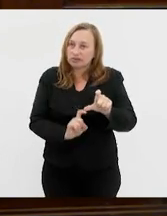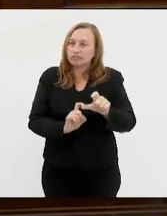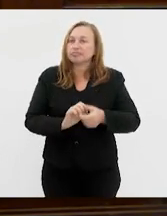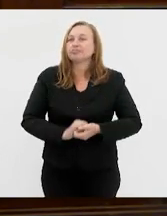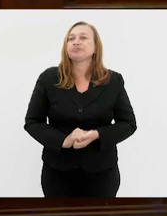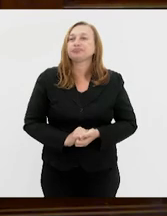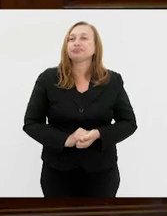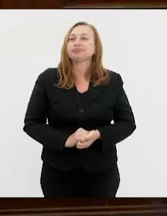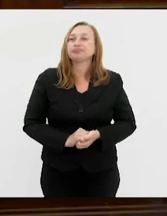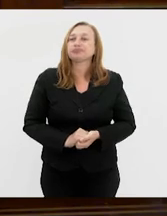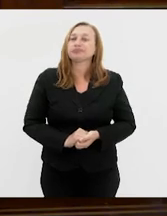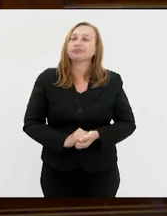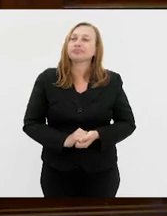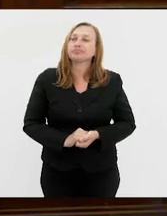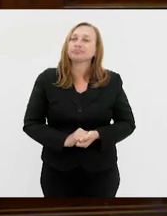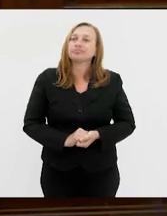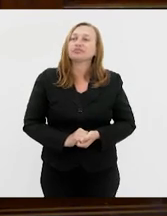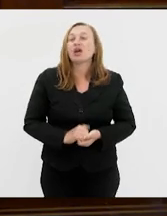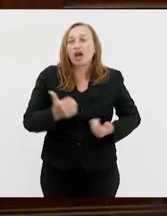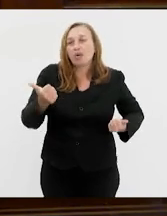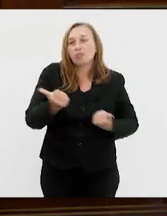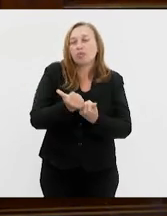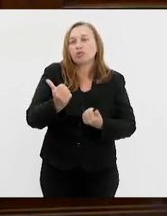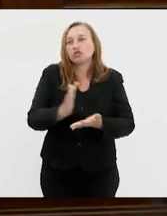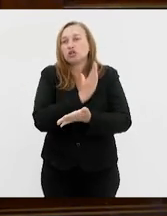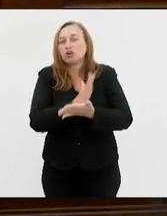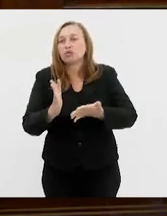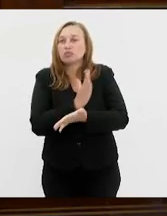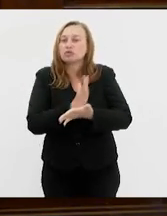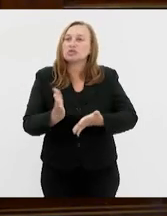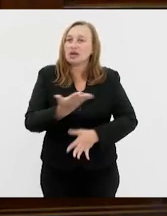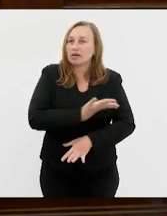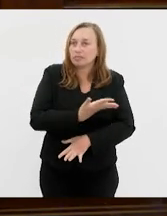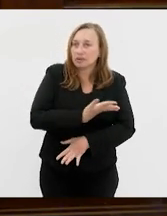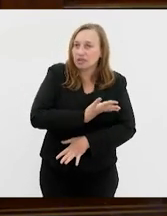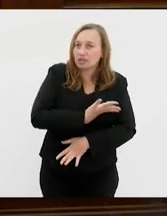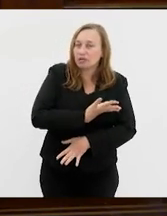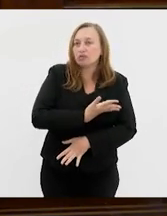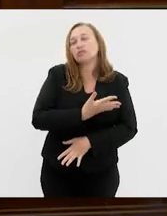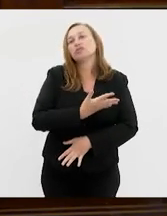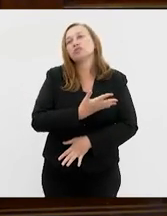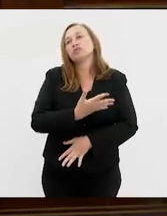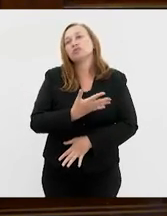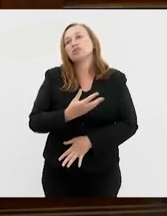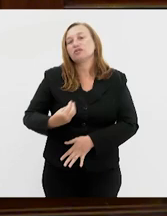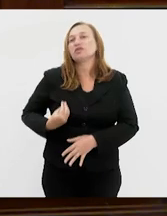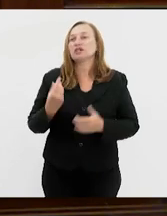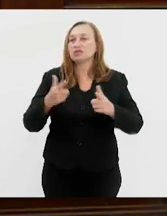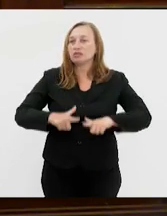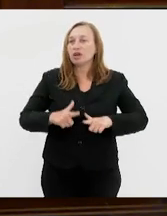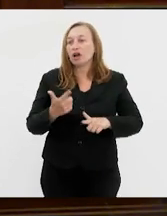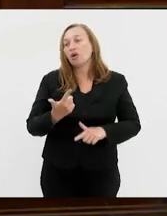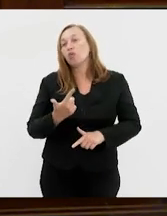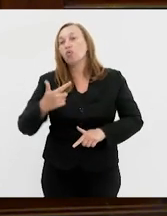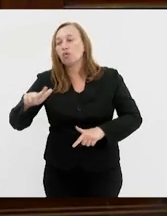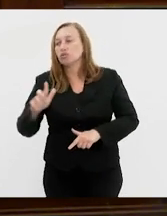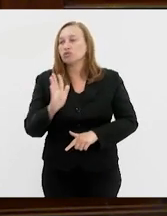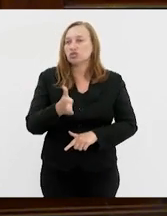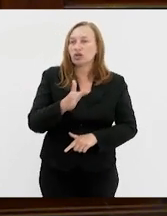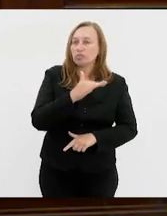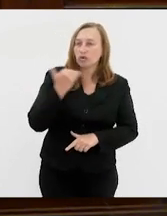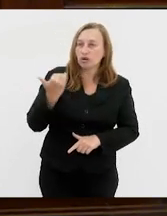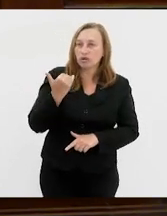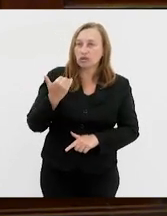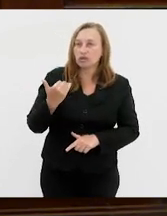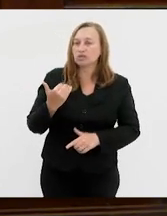gente conta com alguns amigos que estão aqui, outros já partiram para o plano espiritual. E esse amigo que está aqui é um